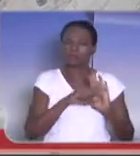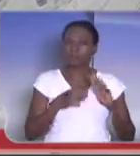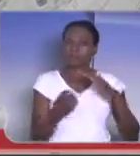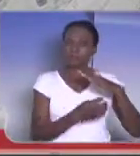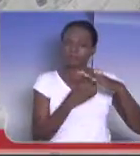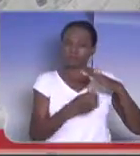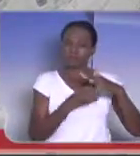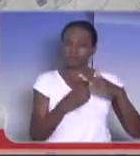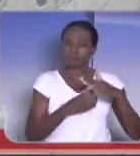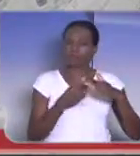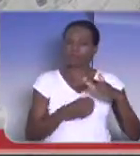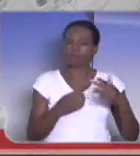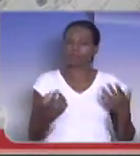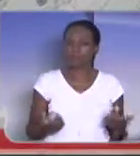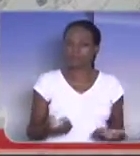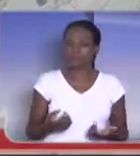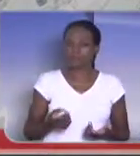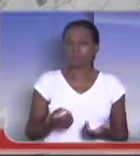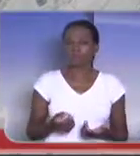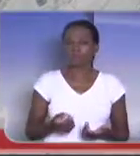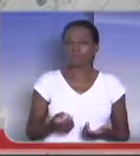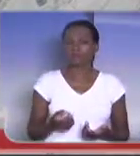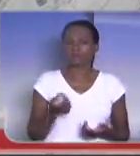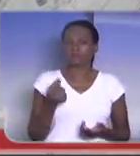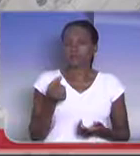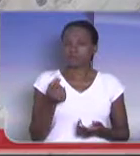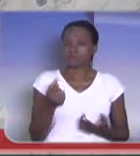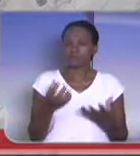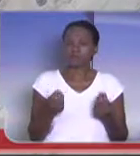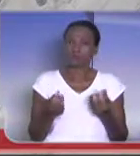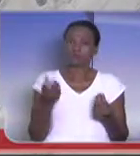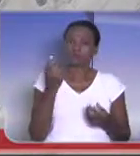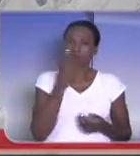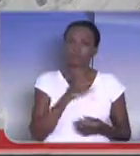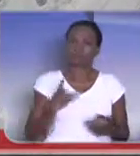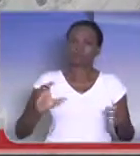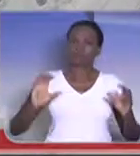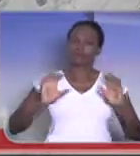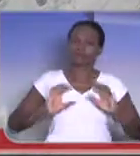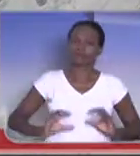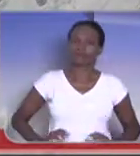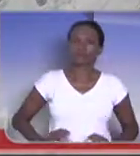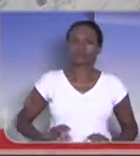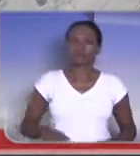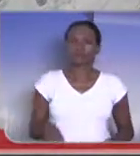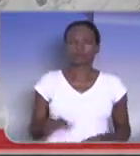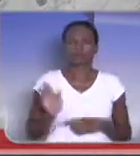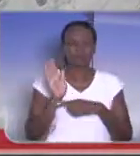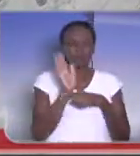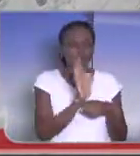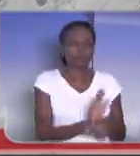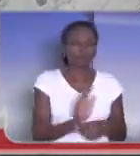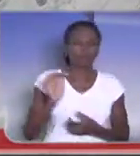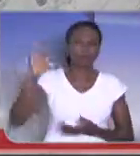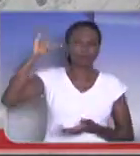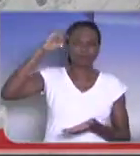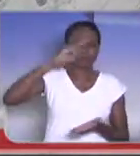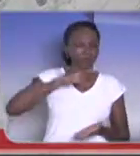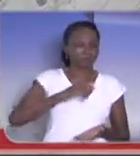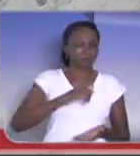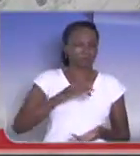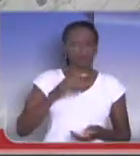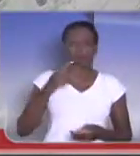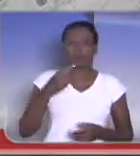empresas que só ganham dinheiro do cidadão. Não há apoio aeromédico. Quem faz esse